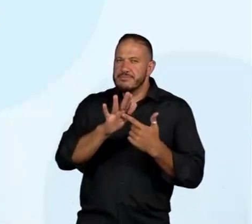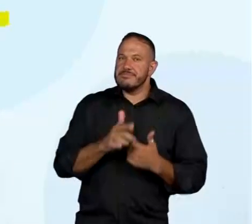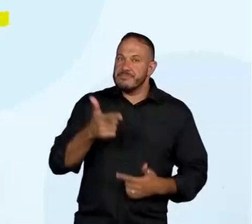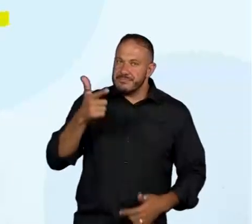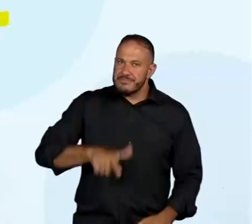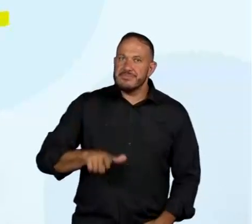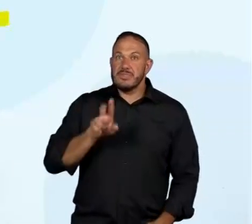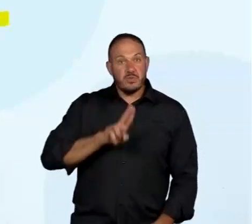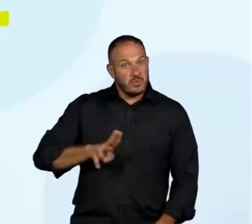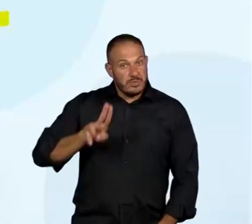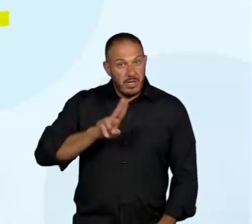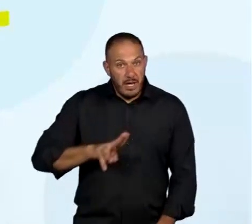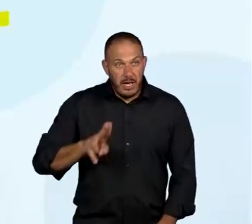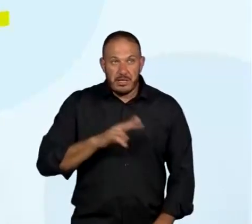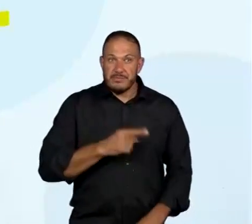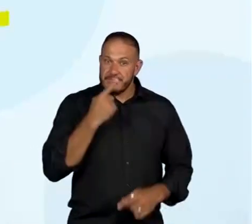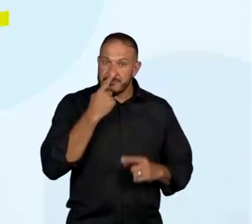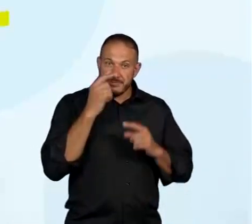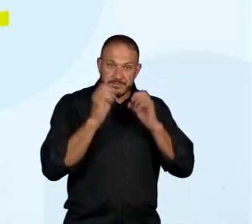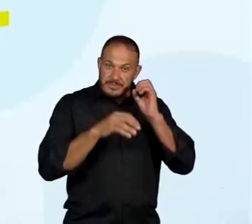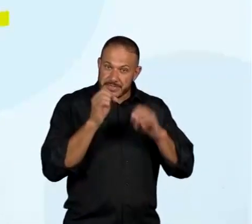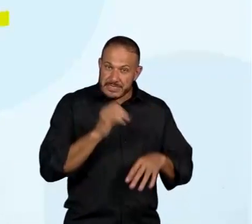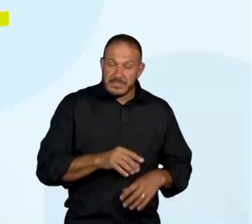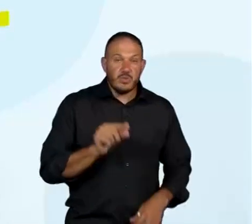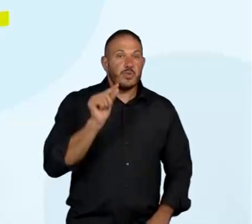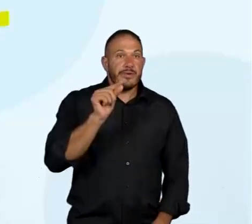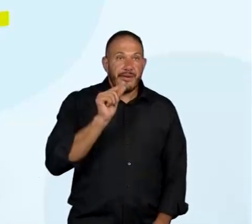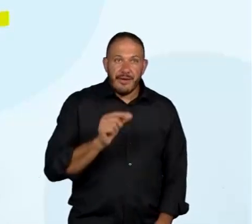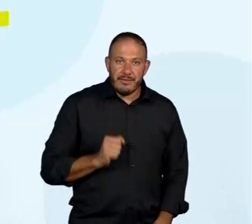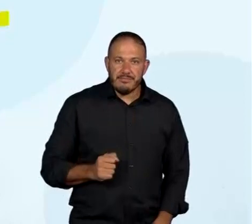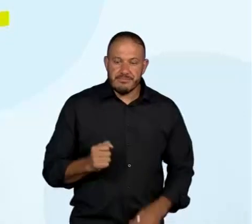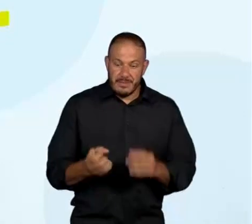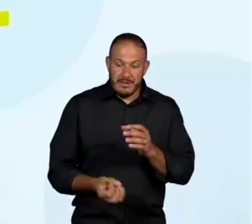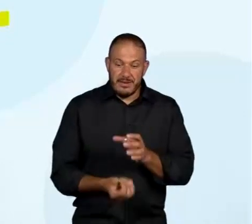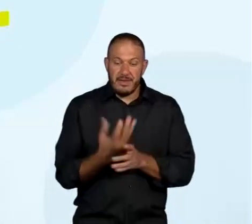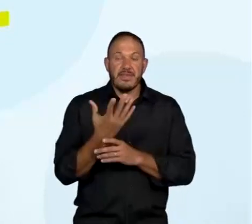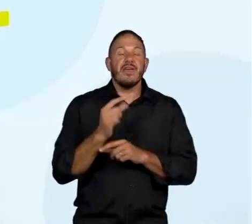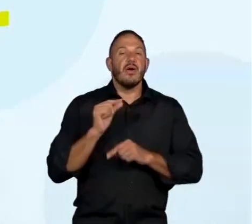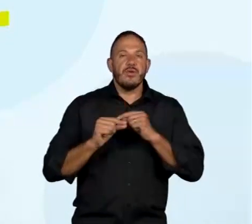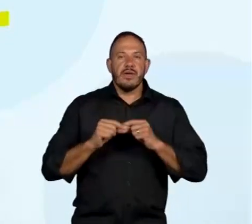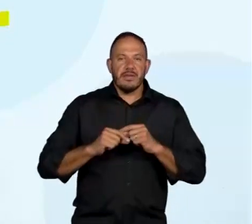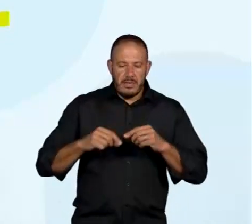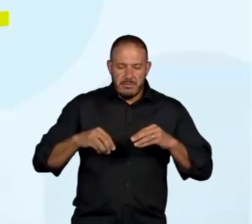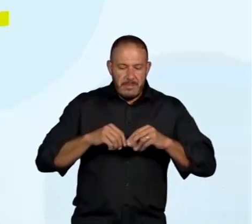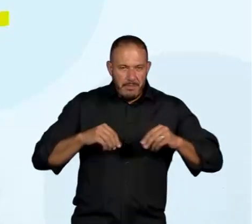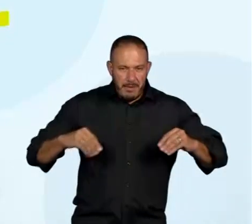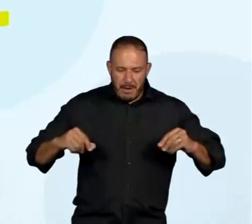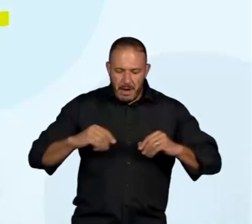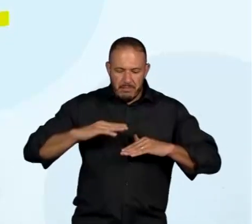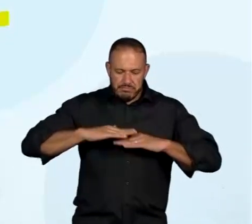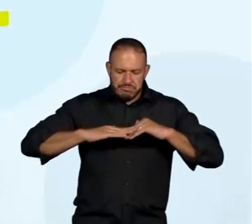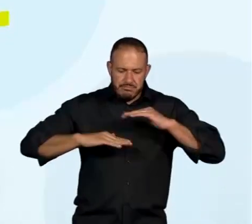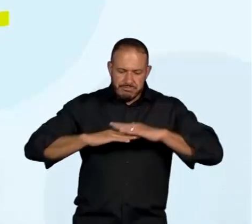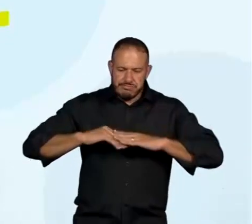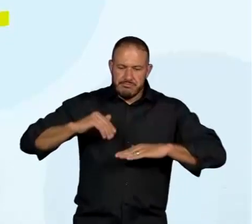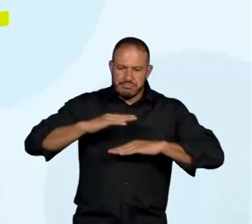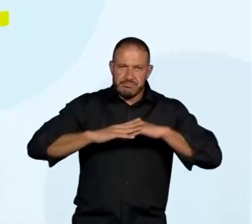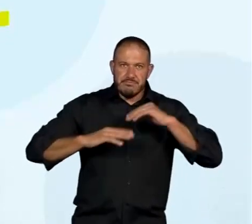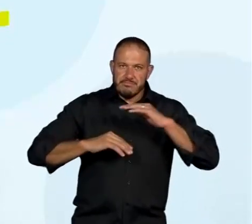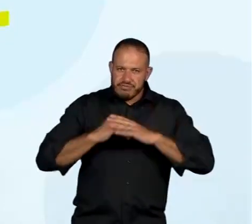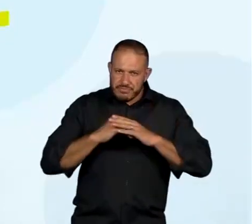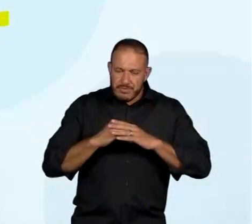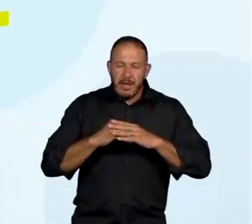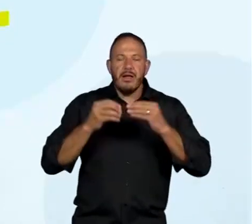reaproveitamento dos resíduos orgânicos é a criação de uma composteira. Até